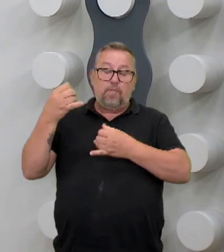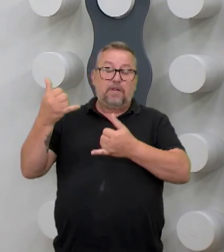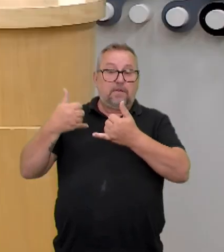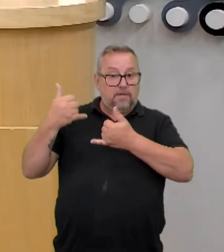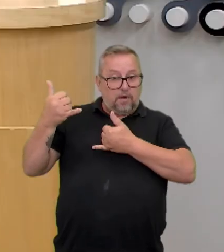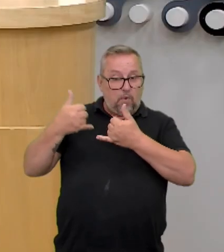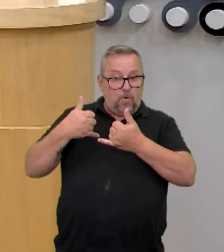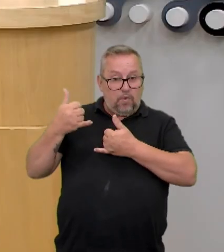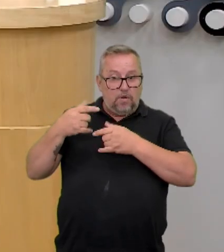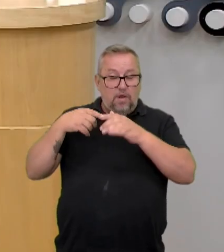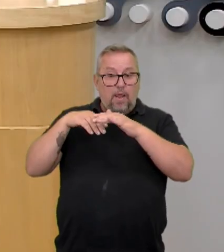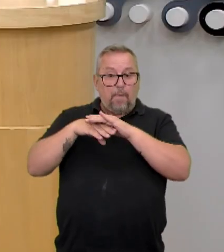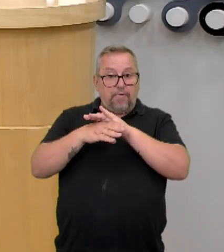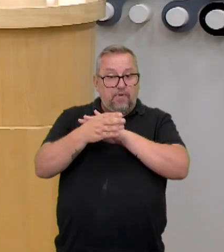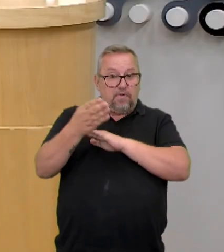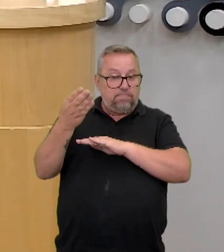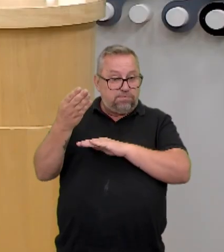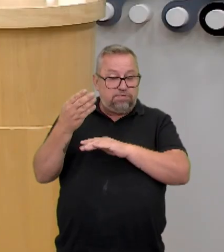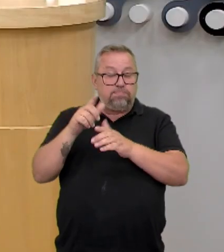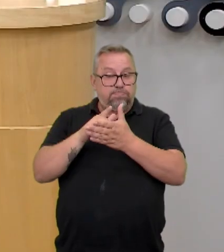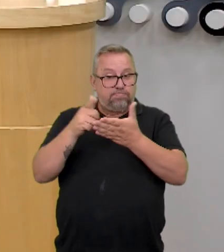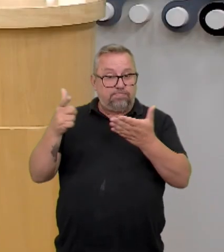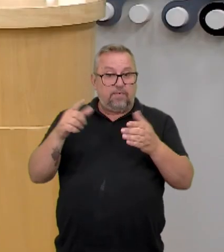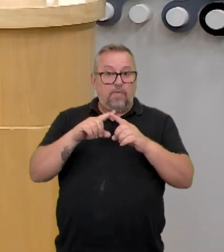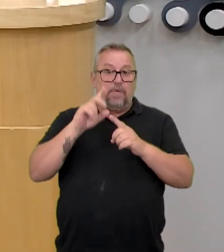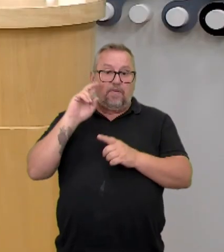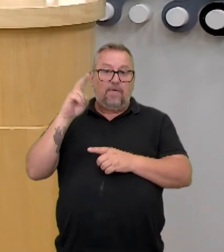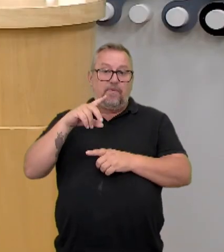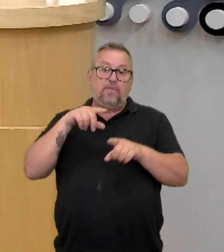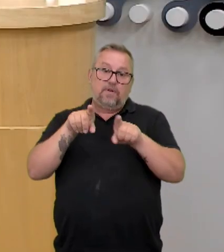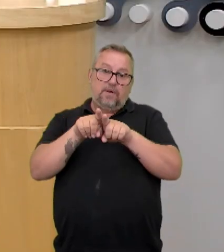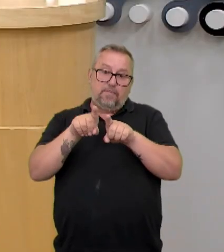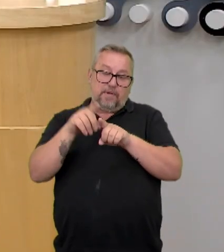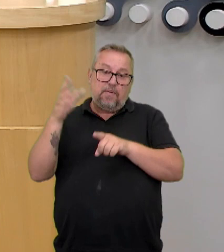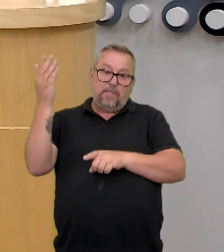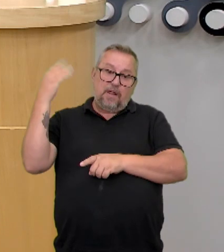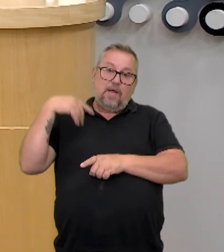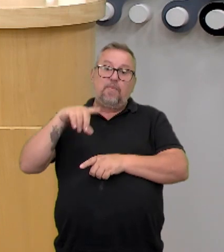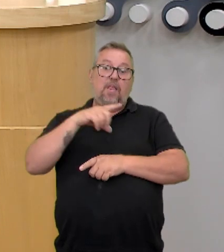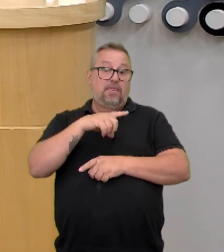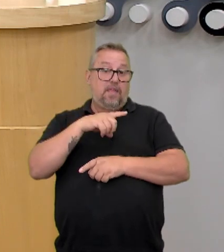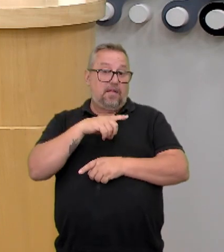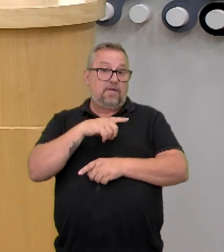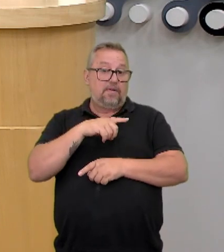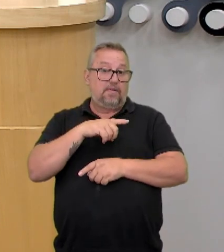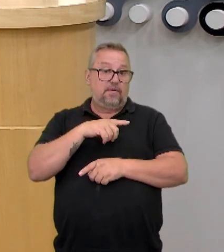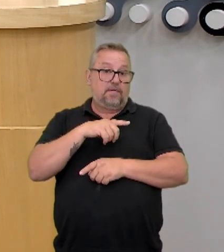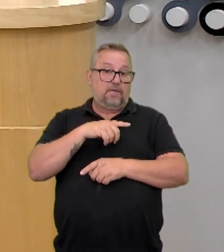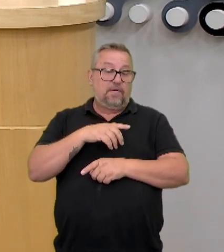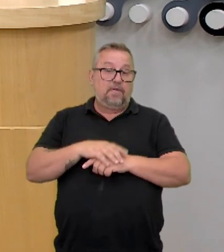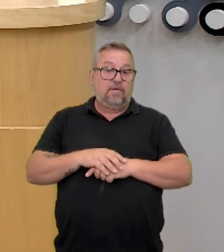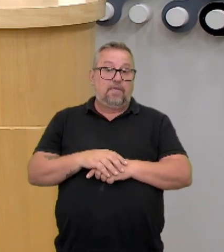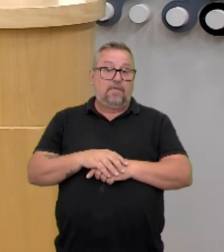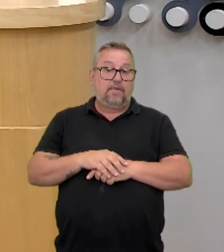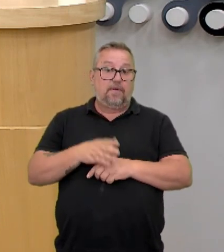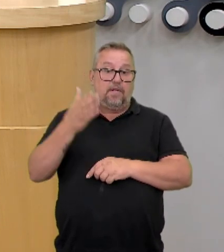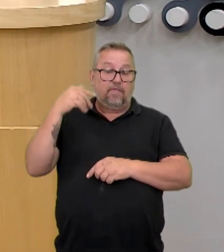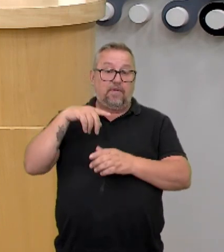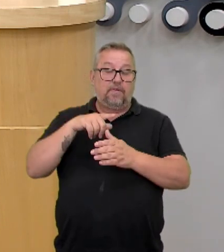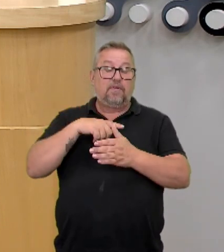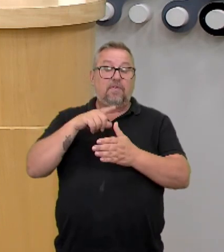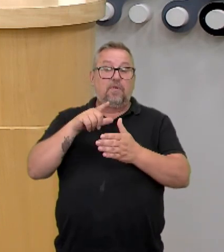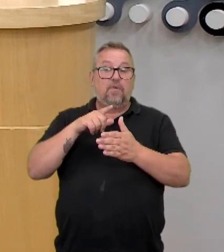que é o que sempre existiu. Já se chama mídia tradicional até pela época que ela existe, né? Pelo tempo que ela existe. Então, é uma mídia que